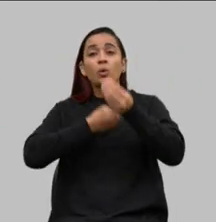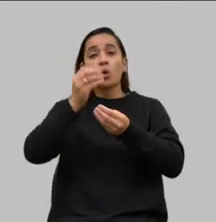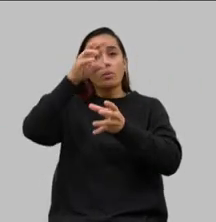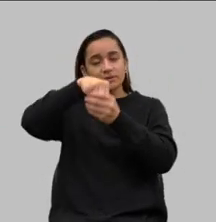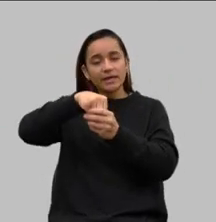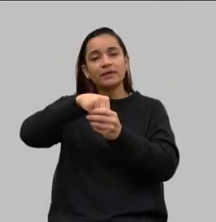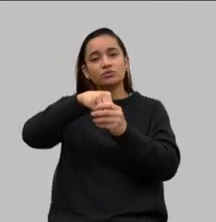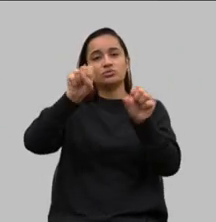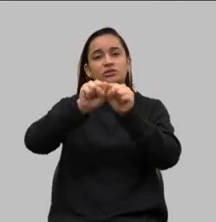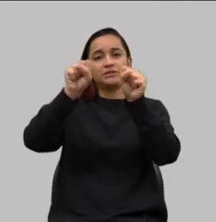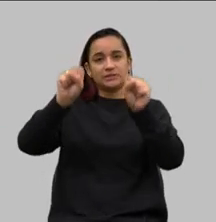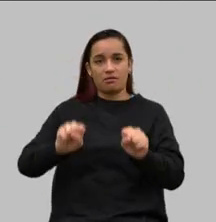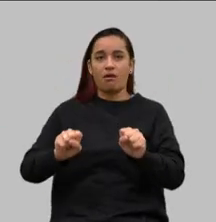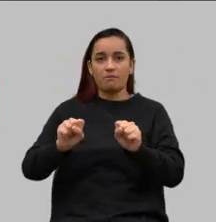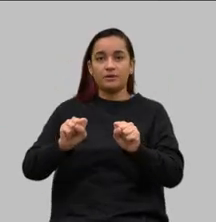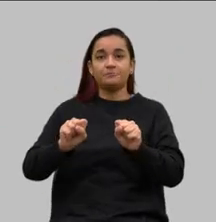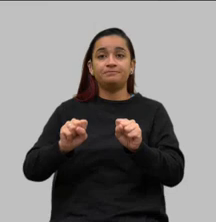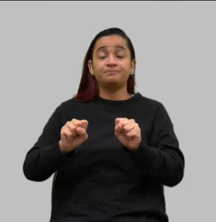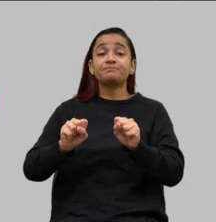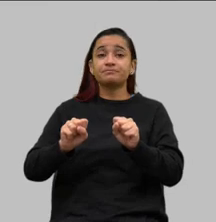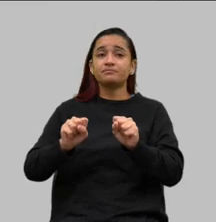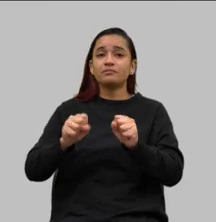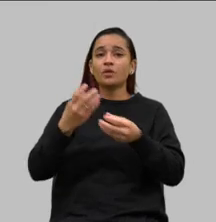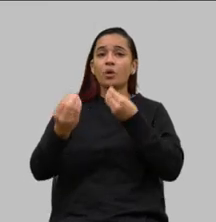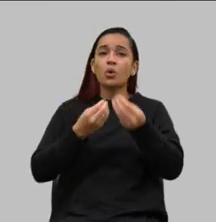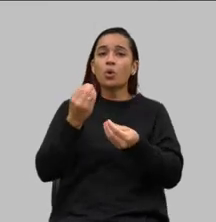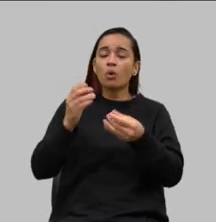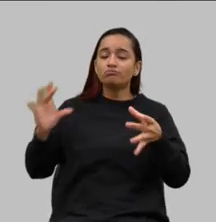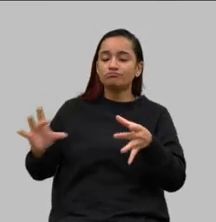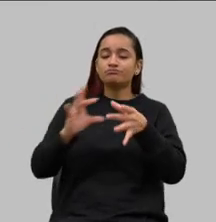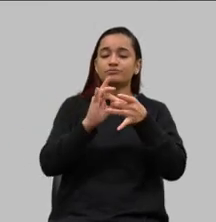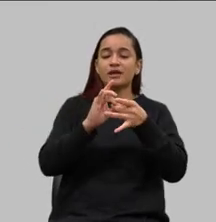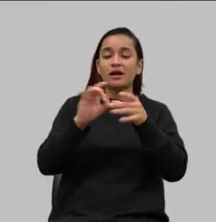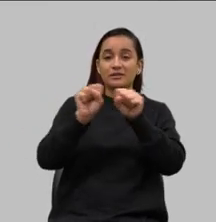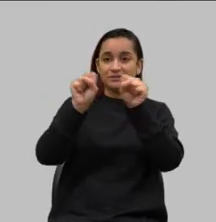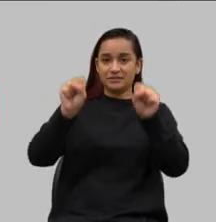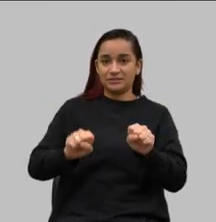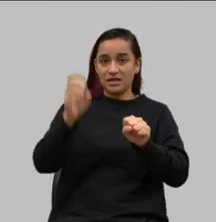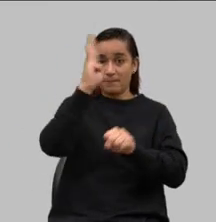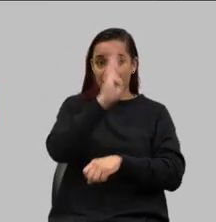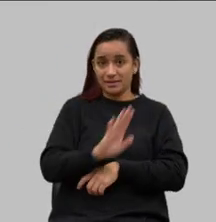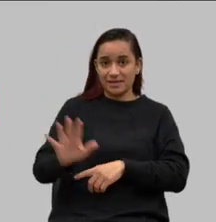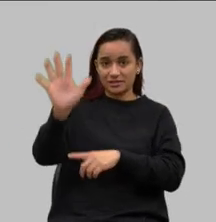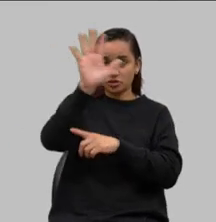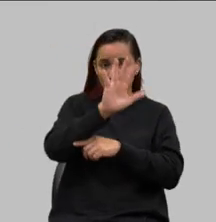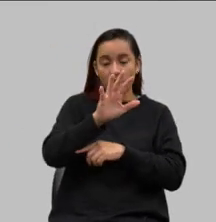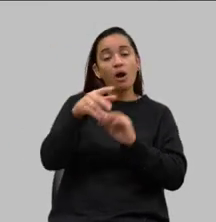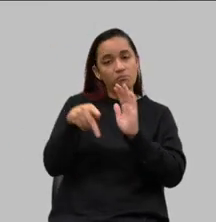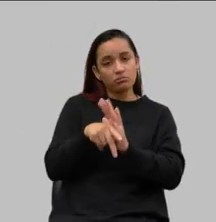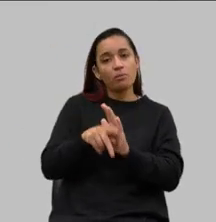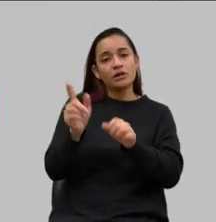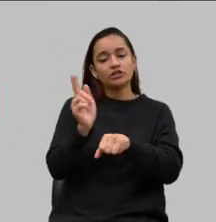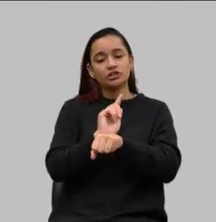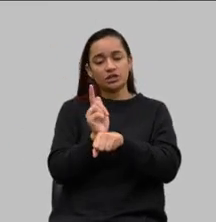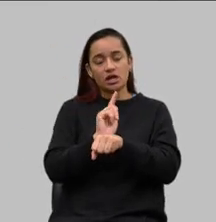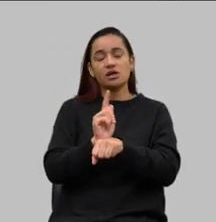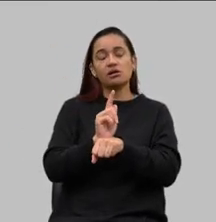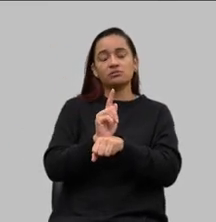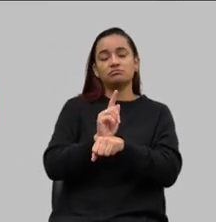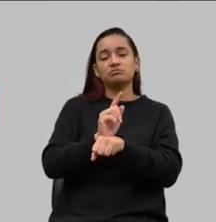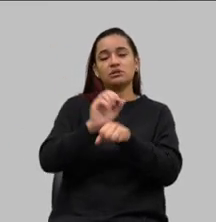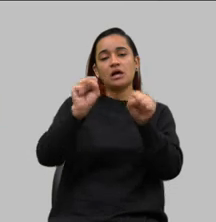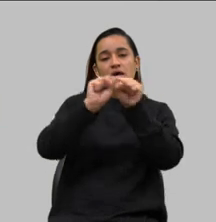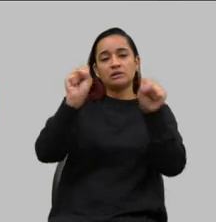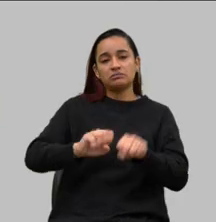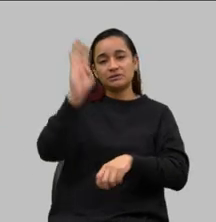integração com o Sistema Nacional que é gerenciado pela Agência Nacional de águas né que permite uma